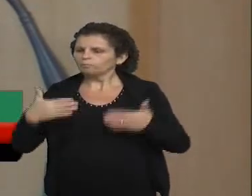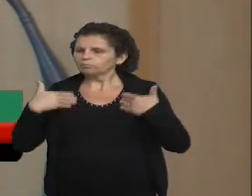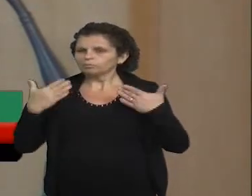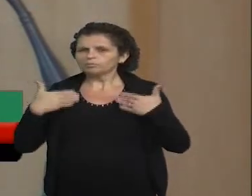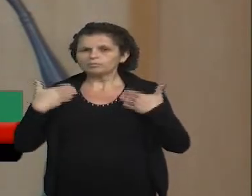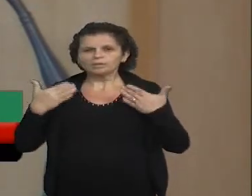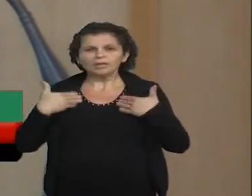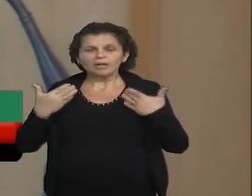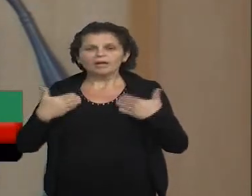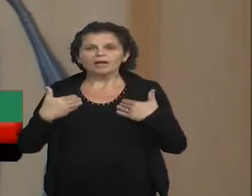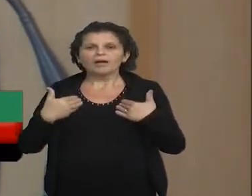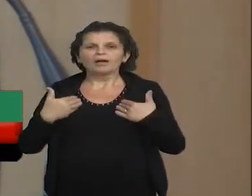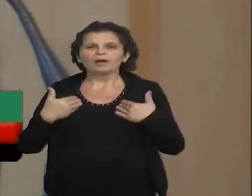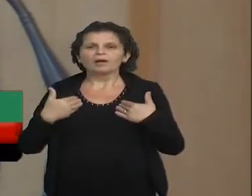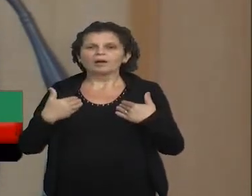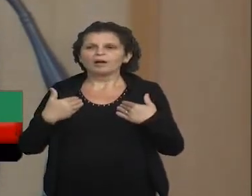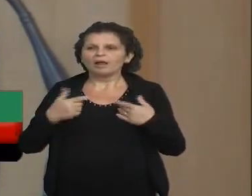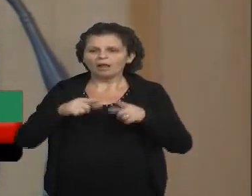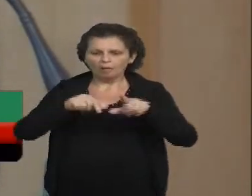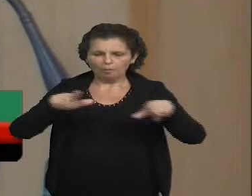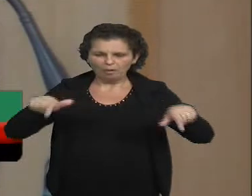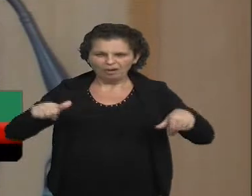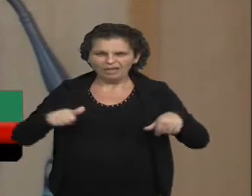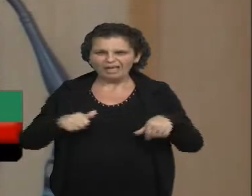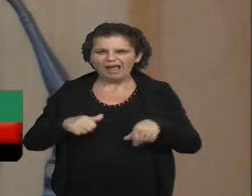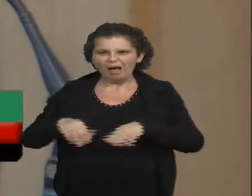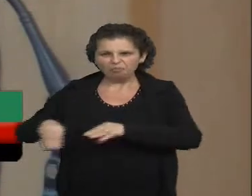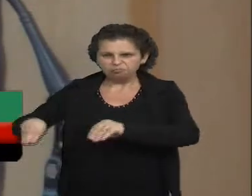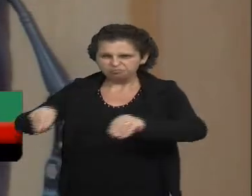a Deus, que onde era 8 metros de lixo, nós